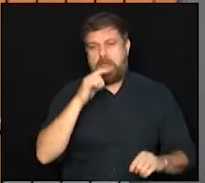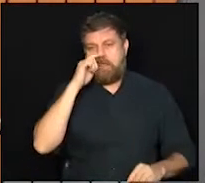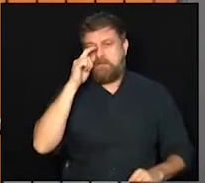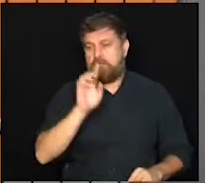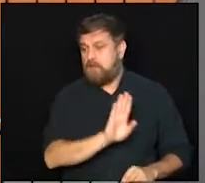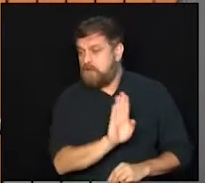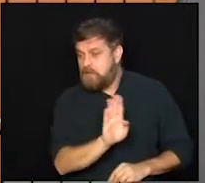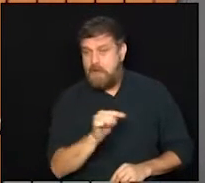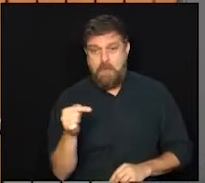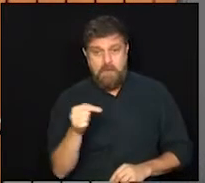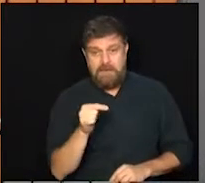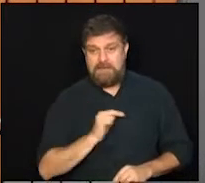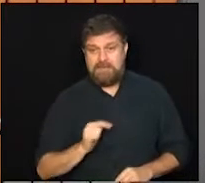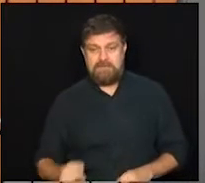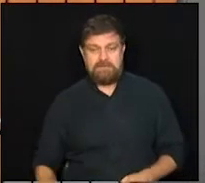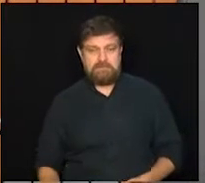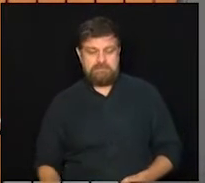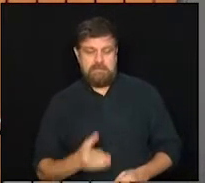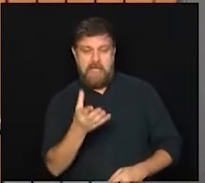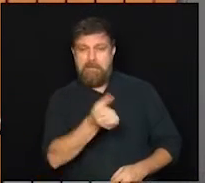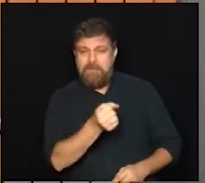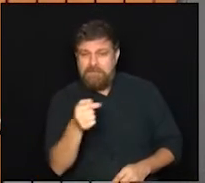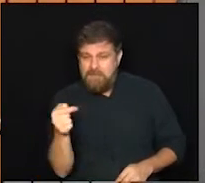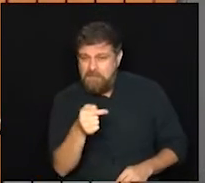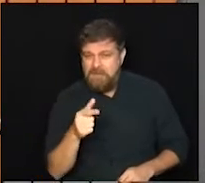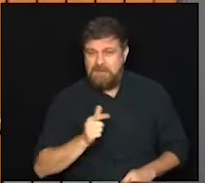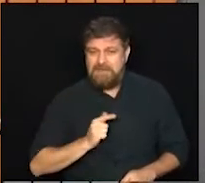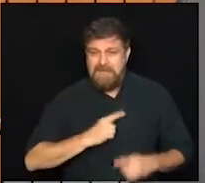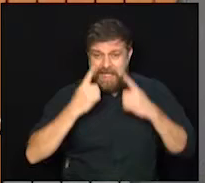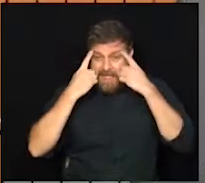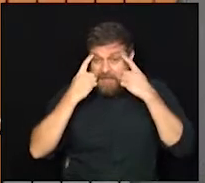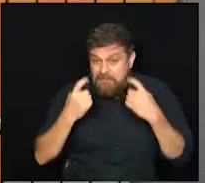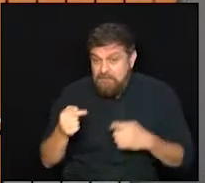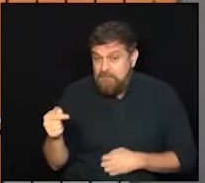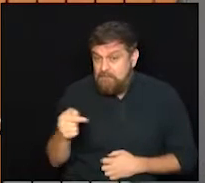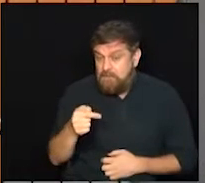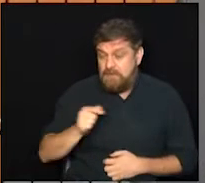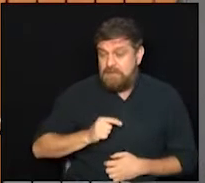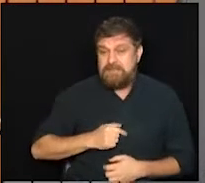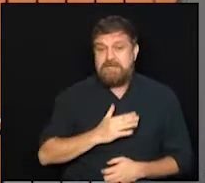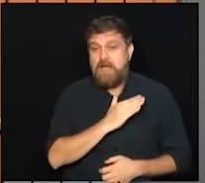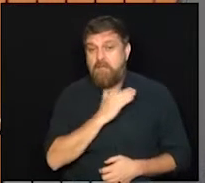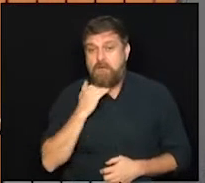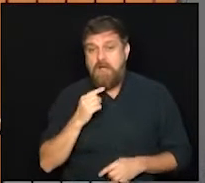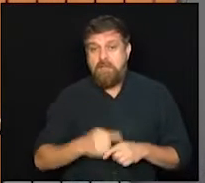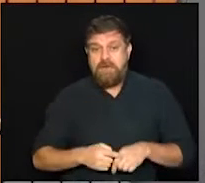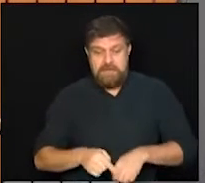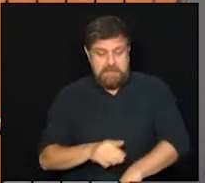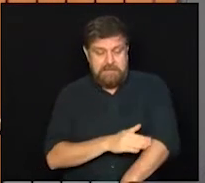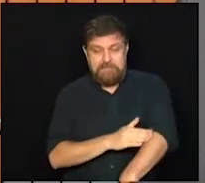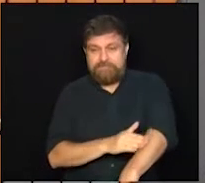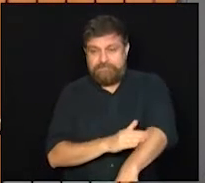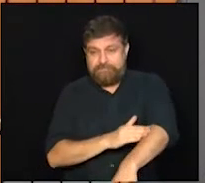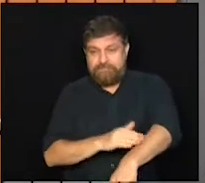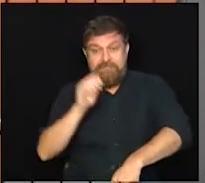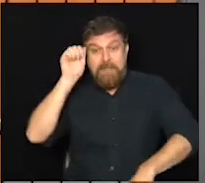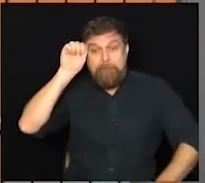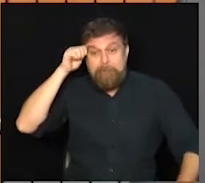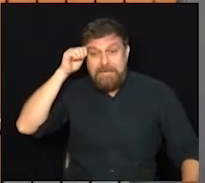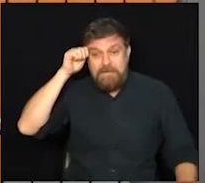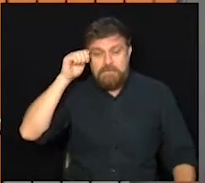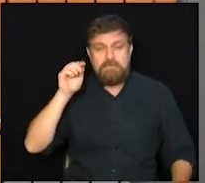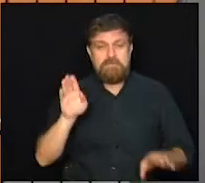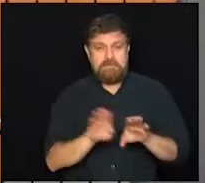Afinal, não é privilégio ter maior chance de sofrer violência ou de morrer por causa da cor da pele. Jovens negros